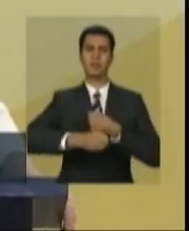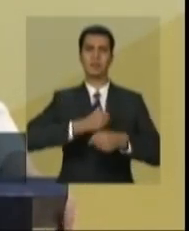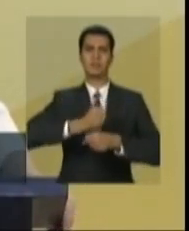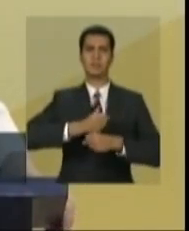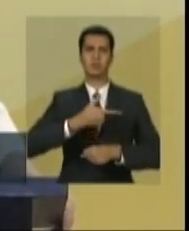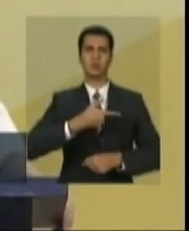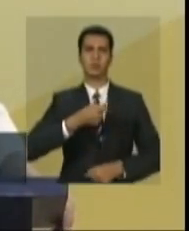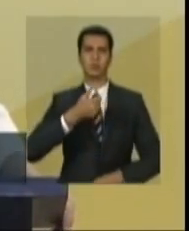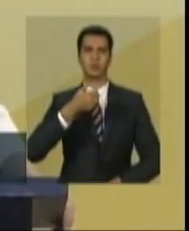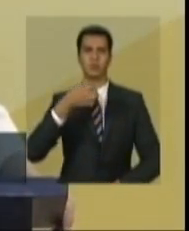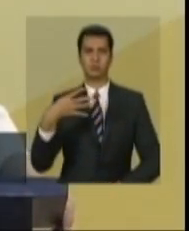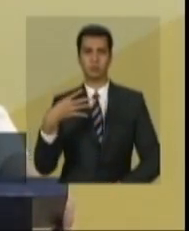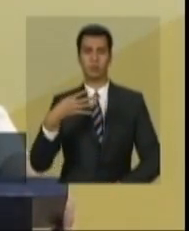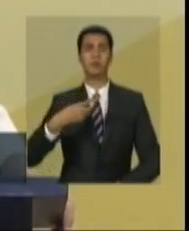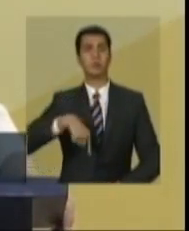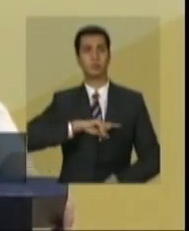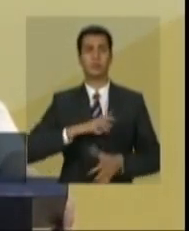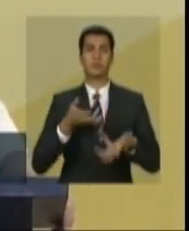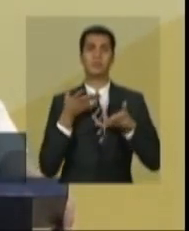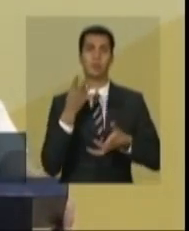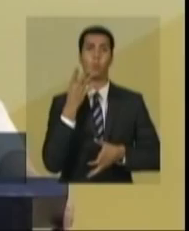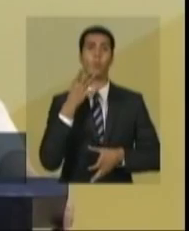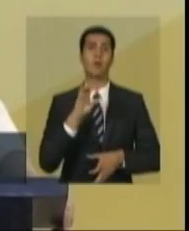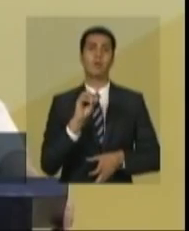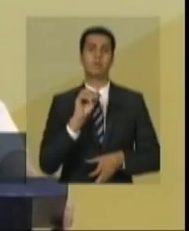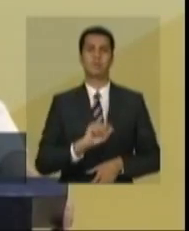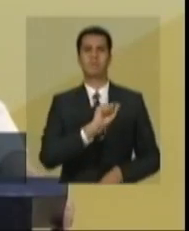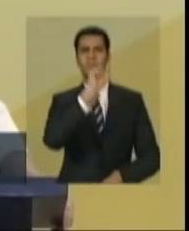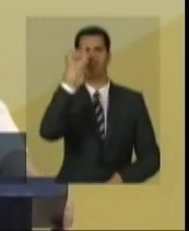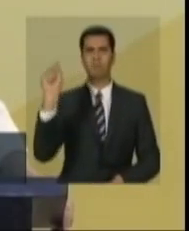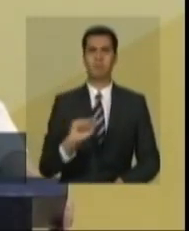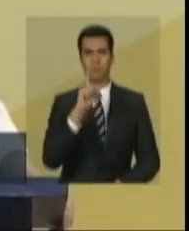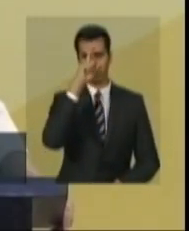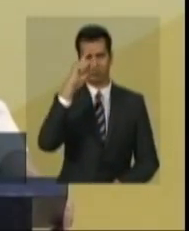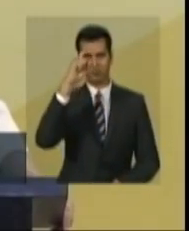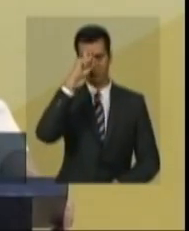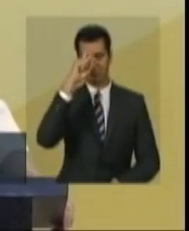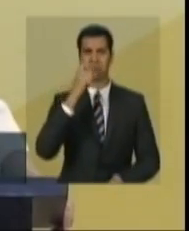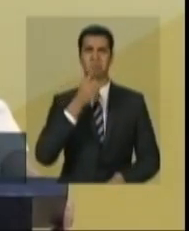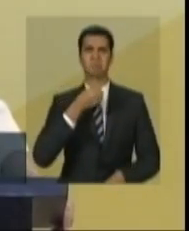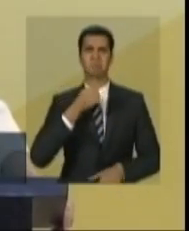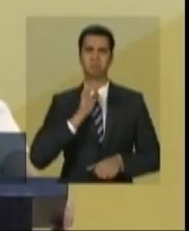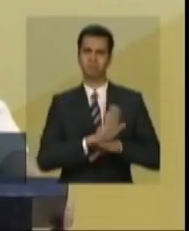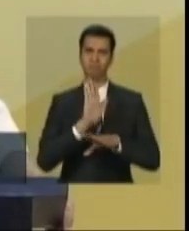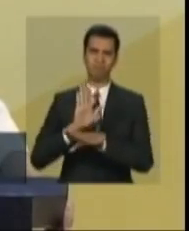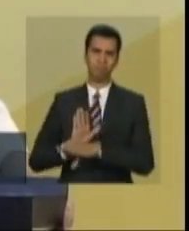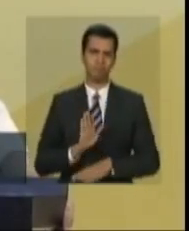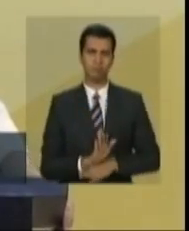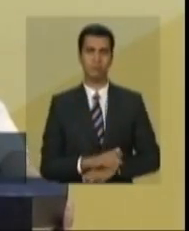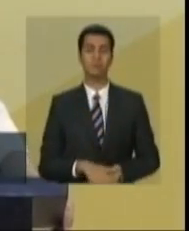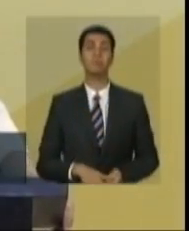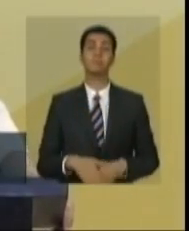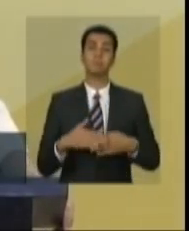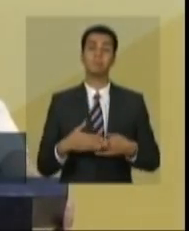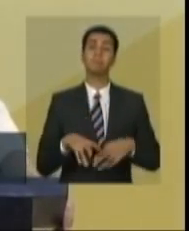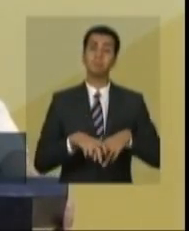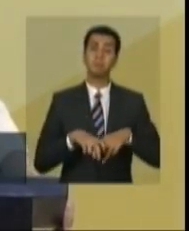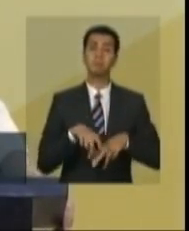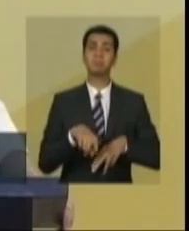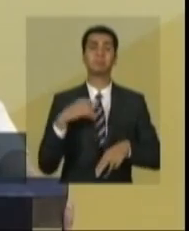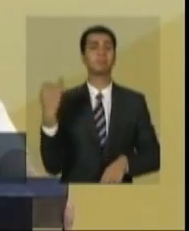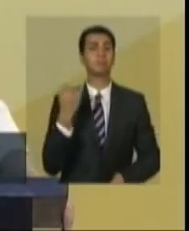queremos chegar a 40 hospitais. Daí porque é muito importante